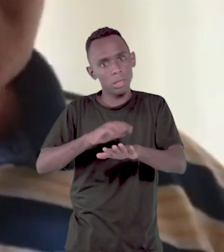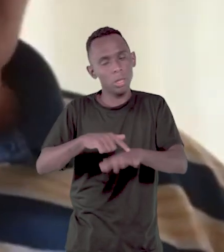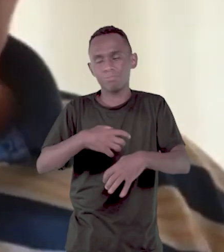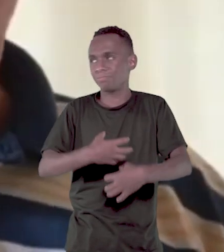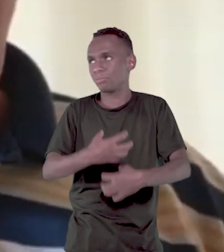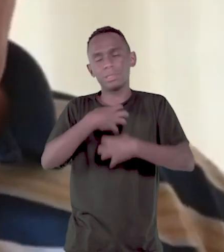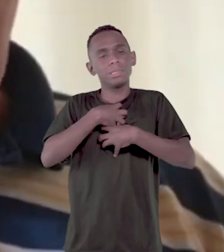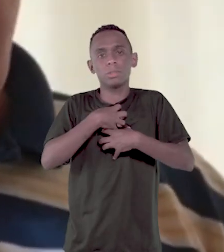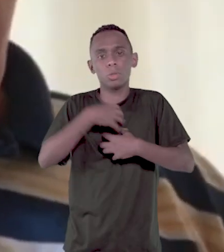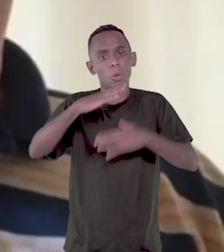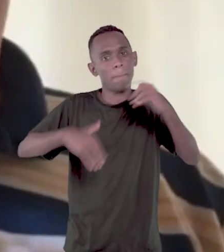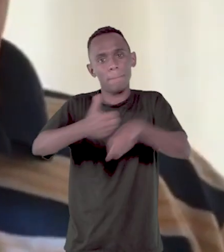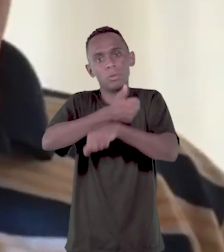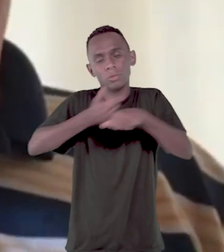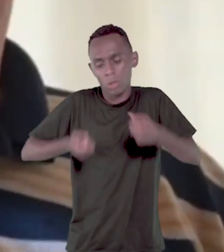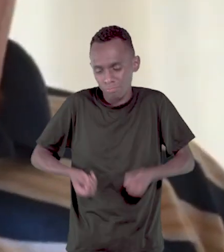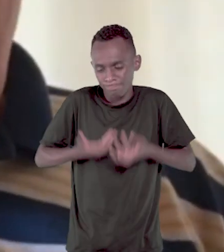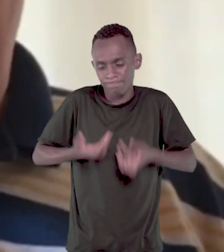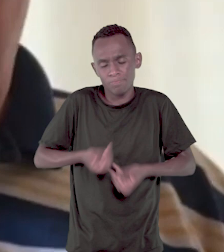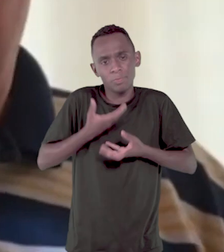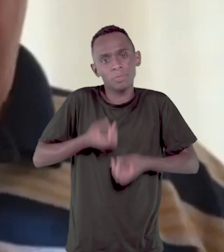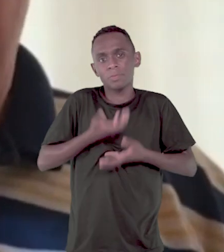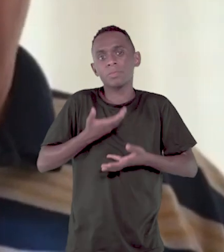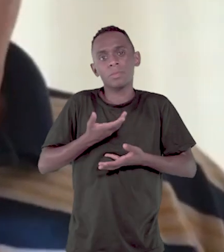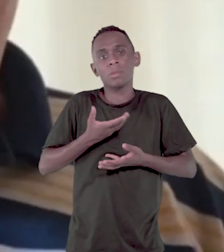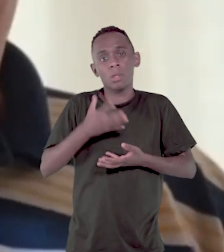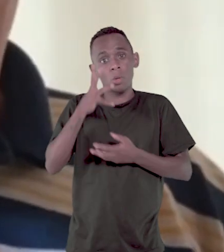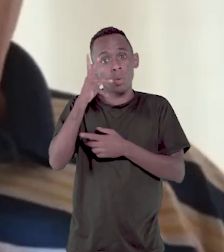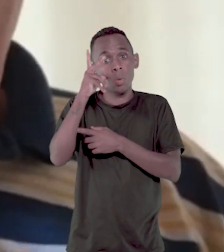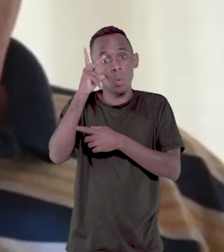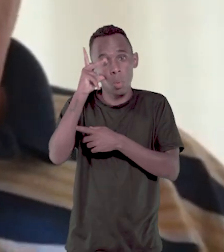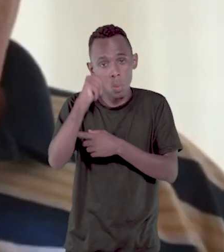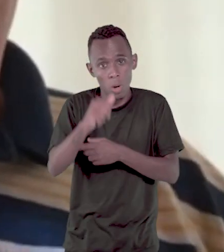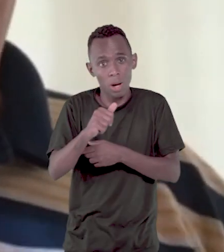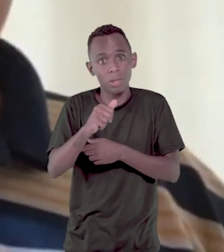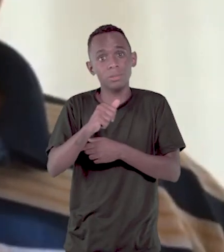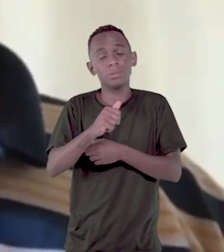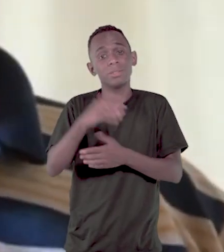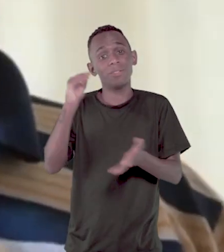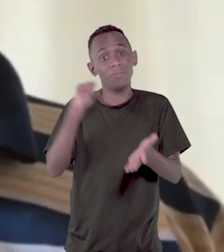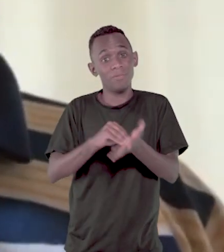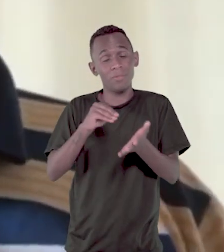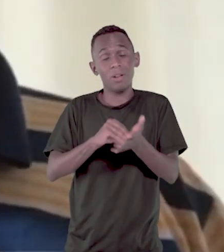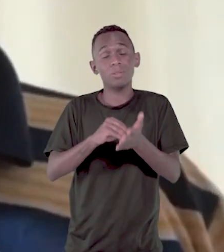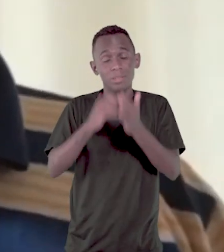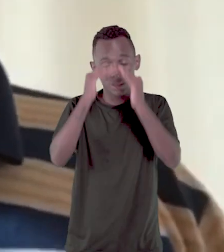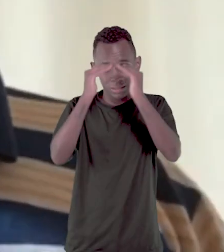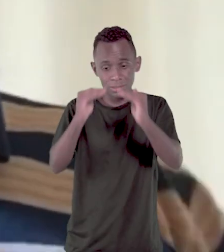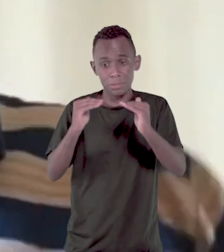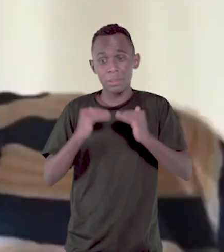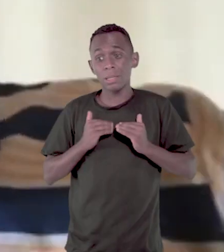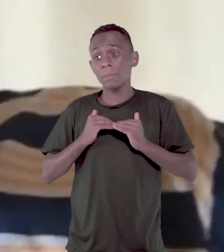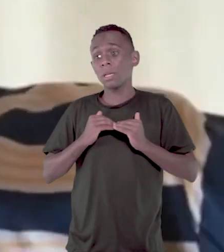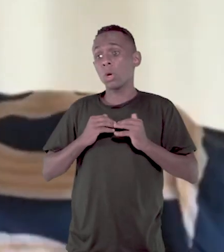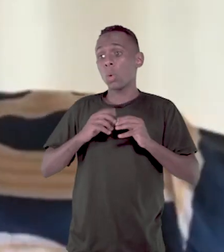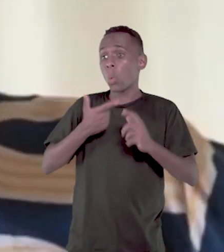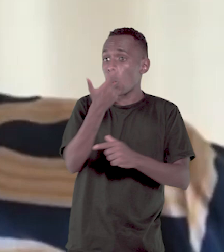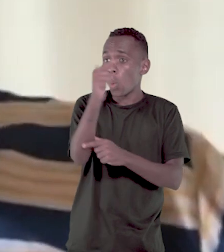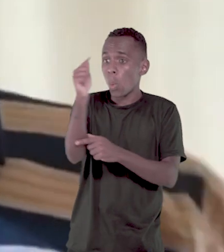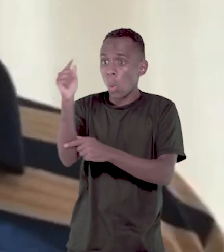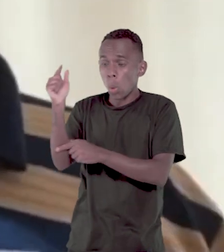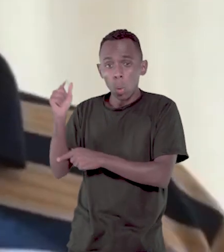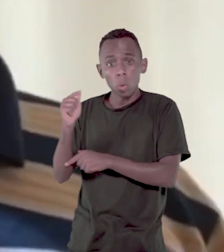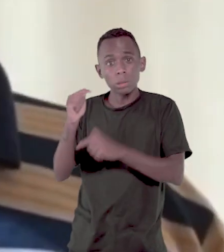eu não me sinto poeta, eu acho assim, até uma certa falta de respeito minha com os poetas